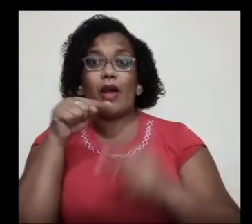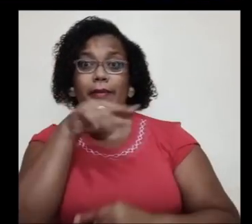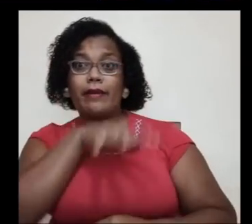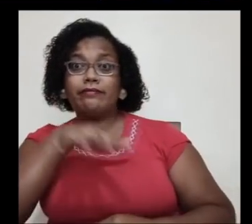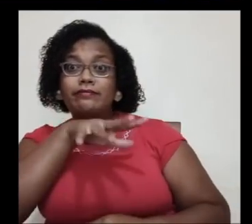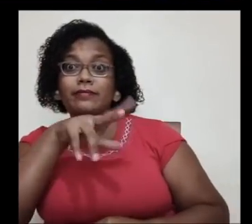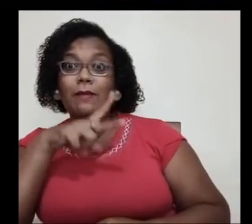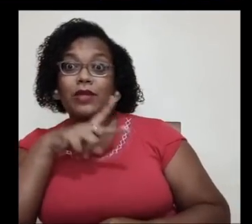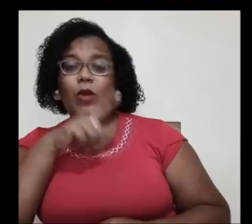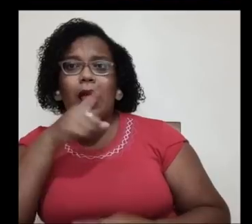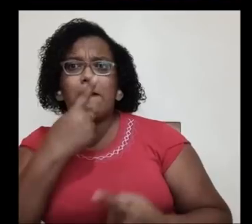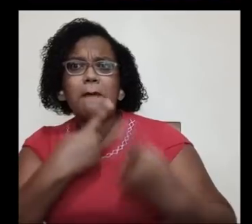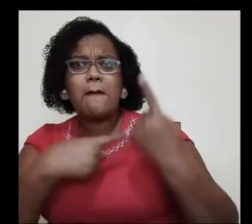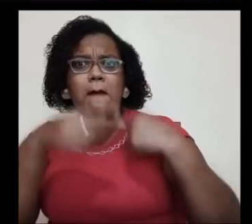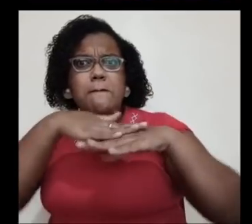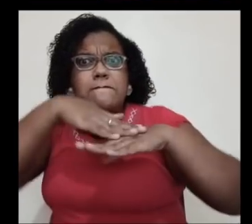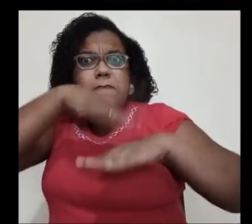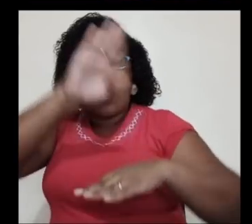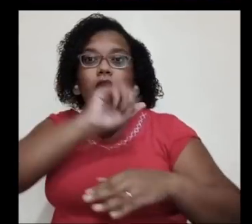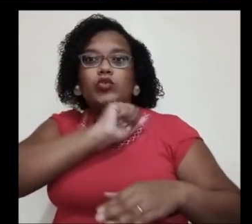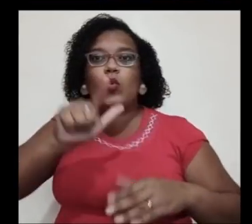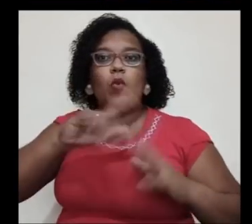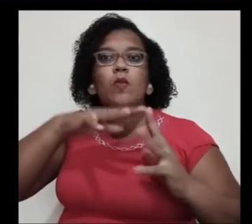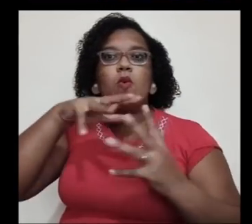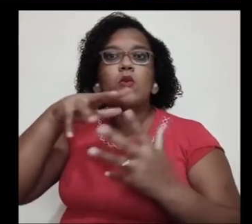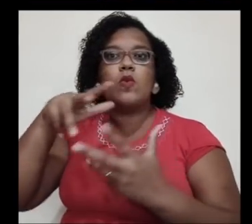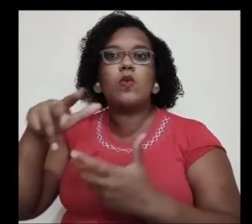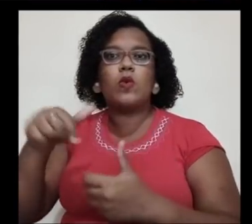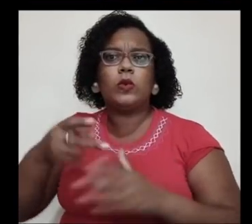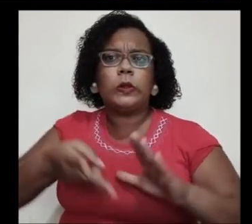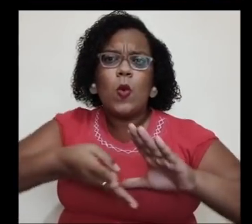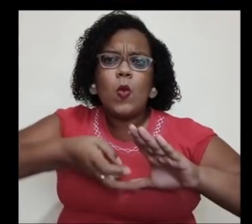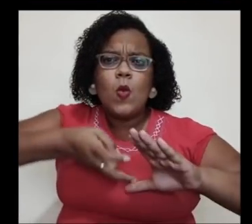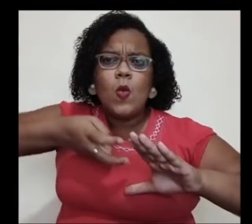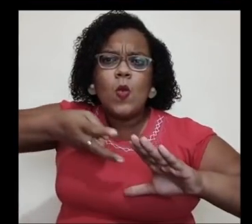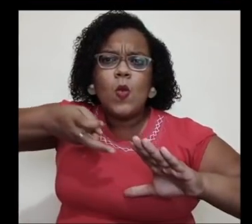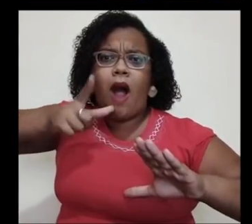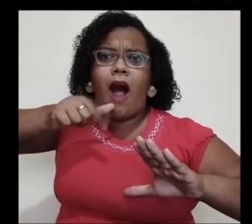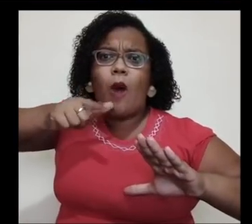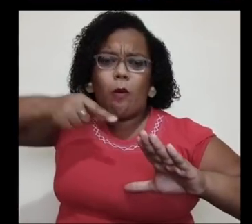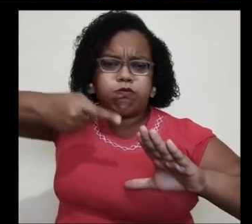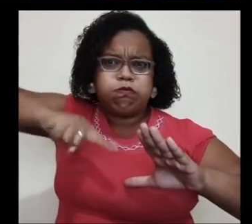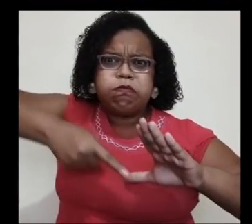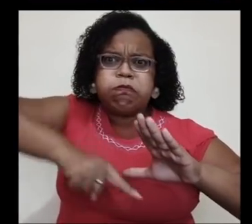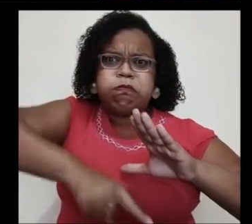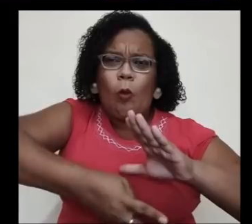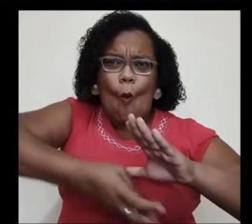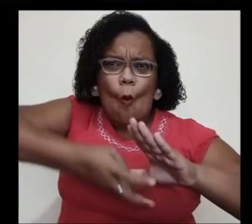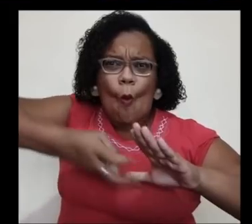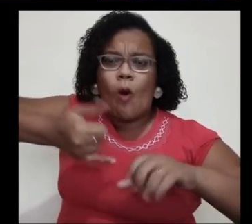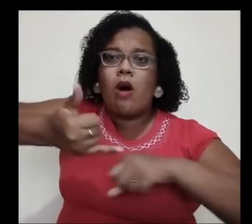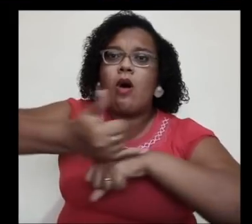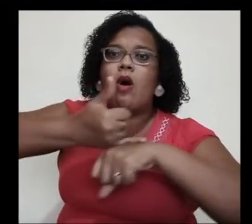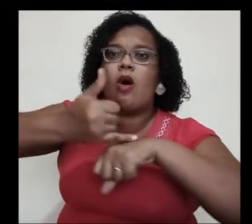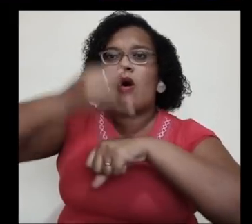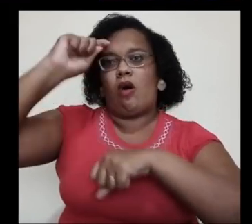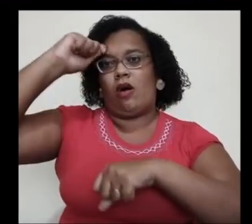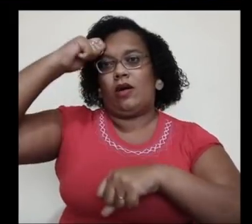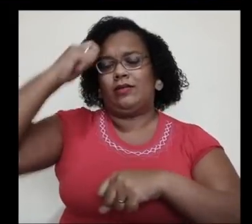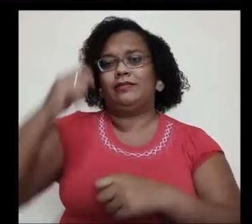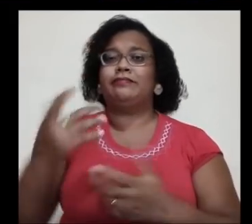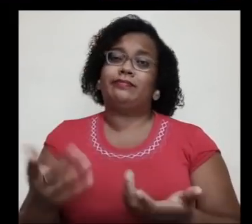profundas. Também existem vários outros exemplos de empresas com forte protagonismo internacional. Os exemplos talvez mais conhecidos sejam da